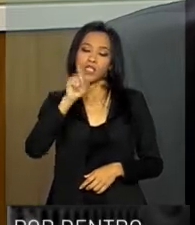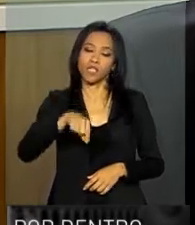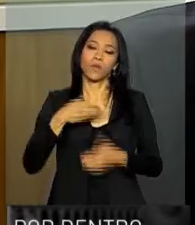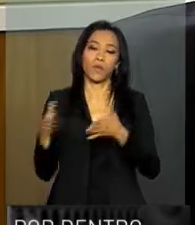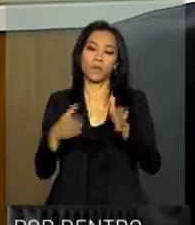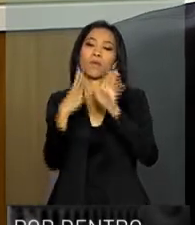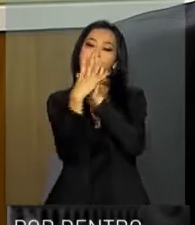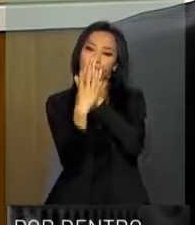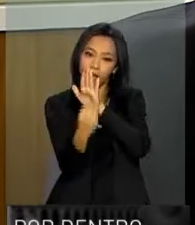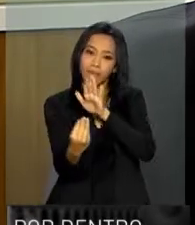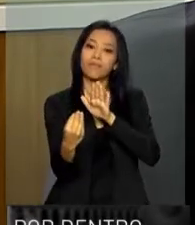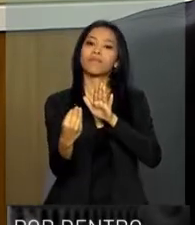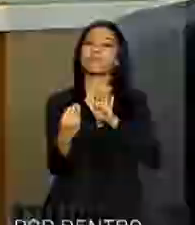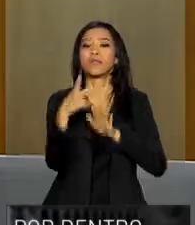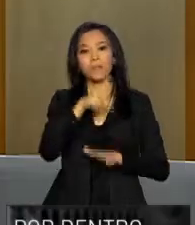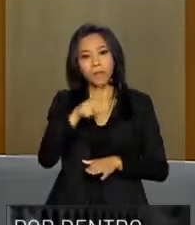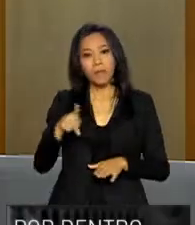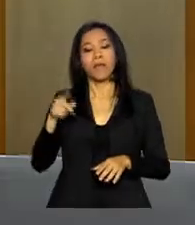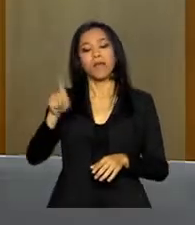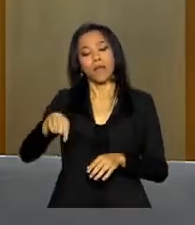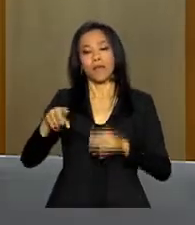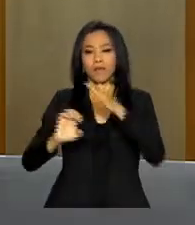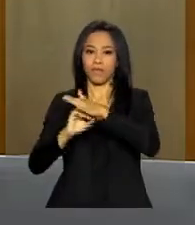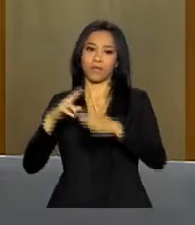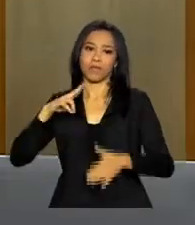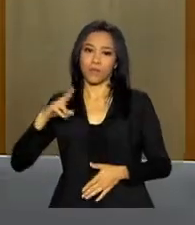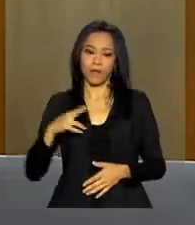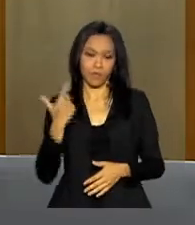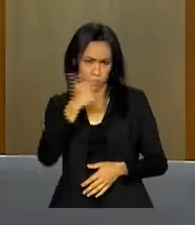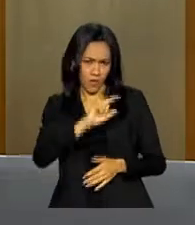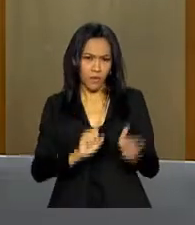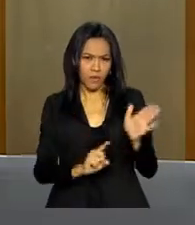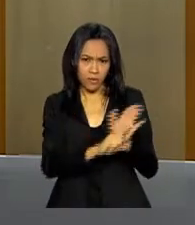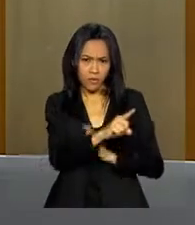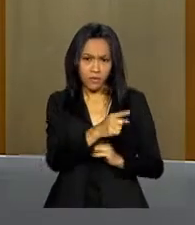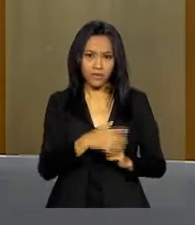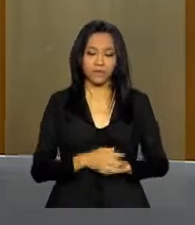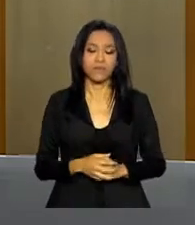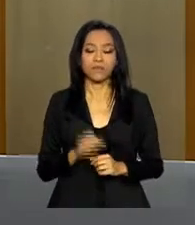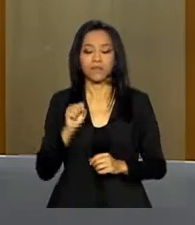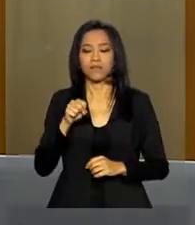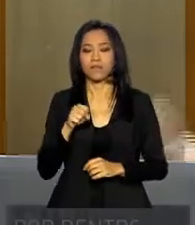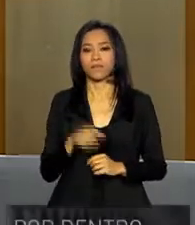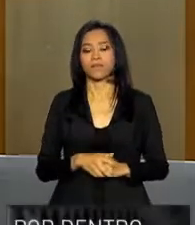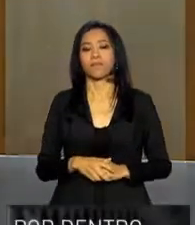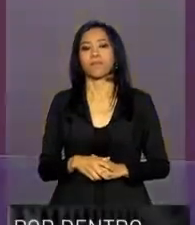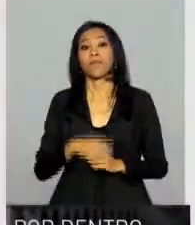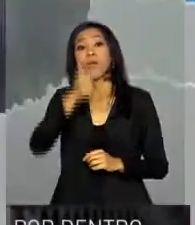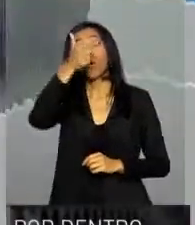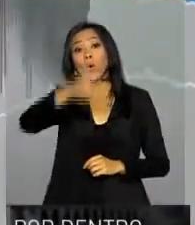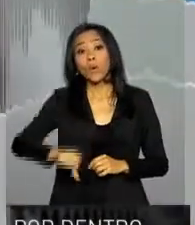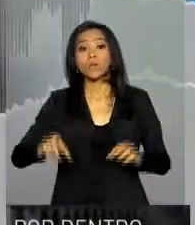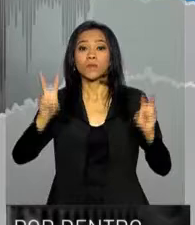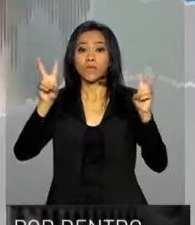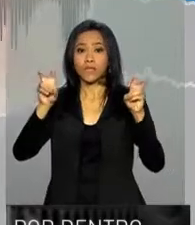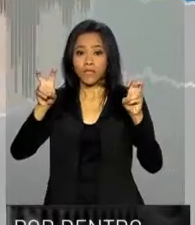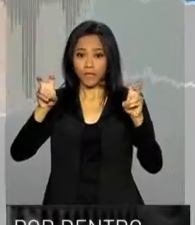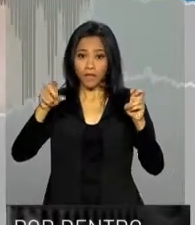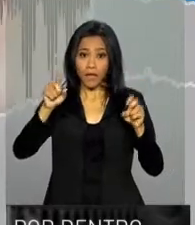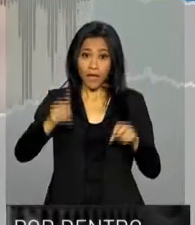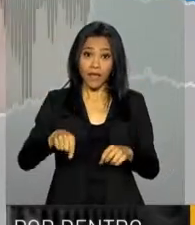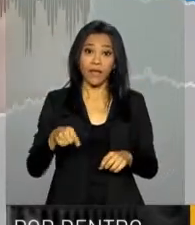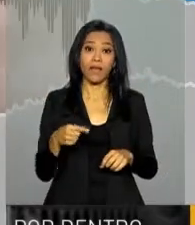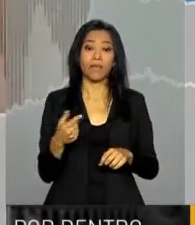privado elisângela jubanski mais alguma pergunta para o nosso convidado em por favor outra questão é com relação